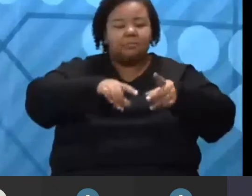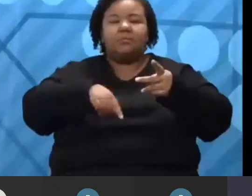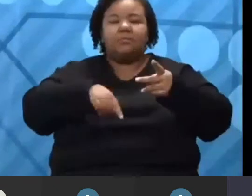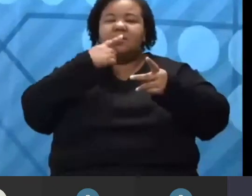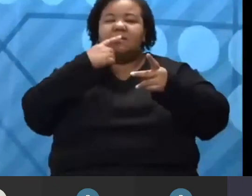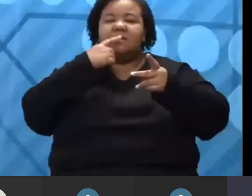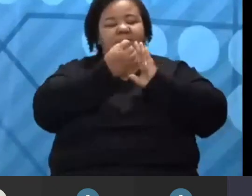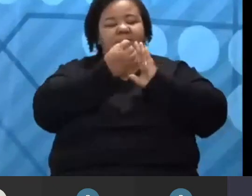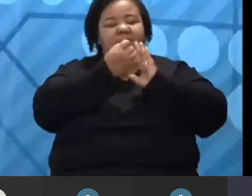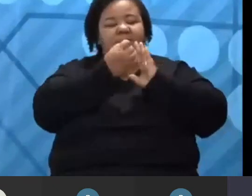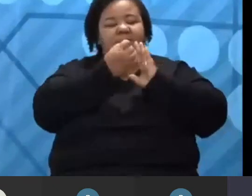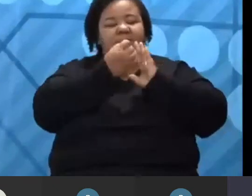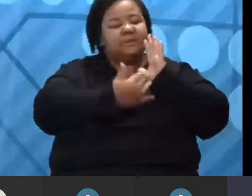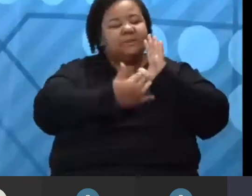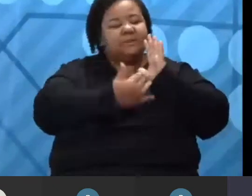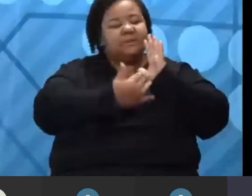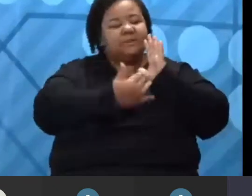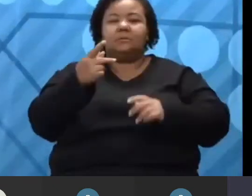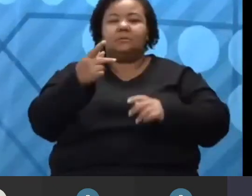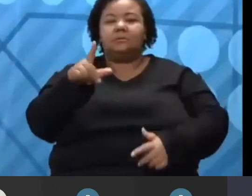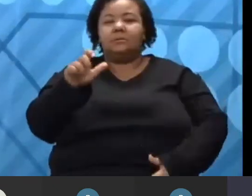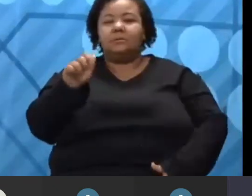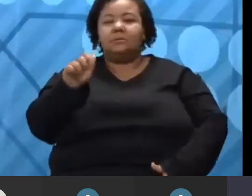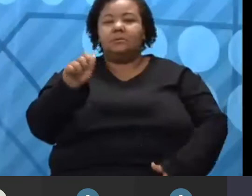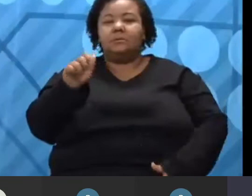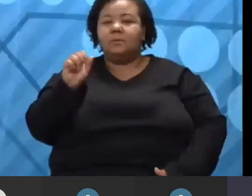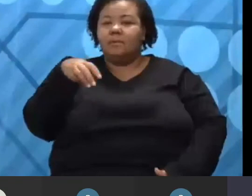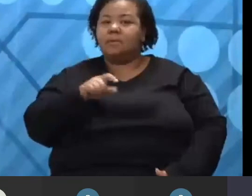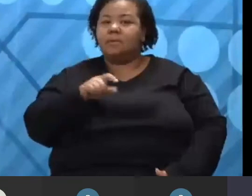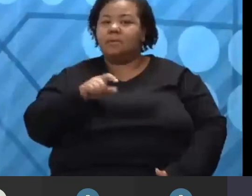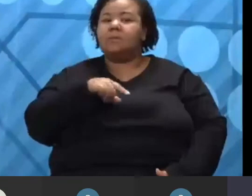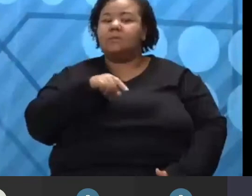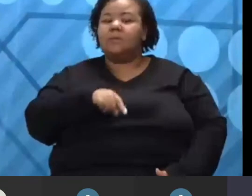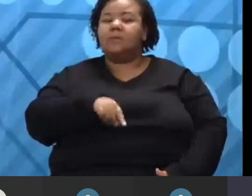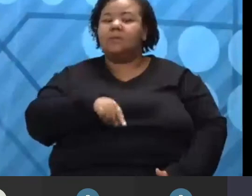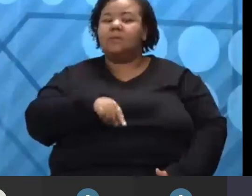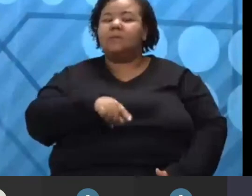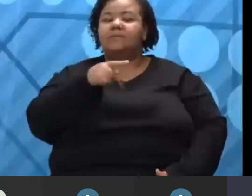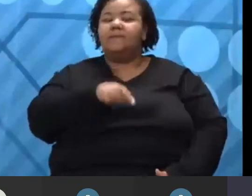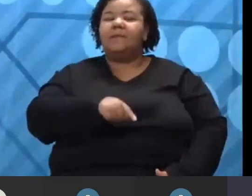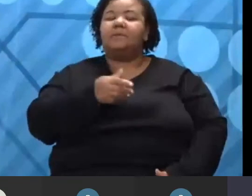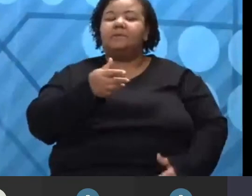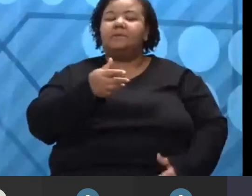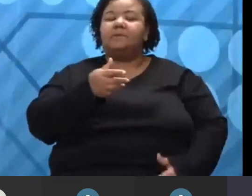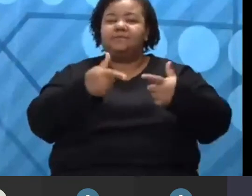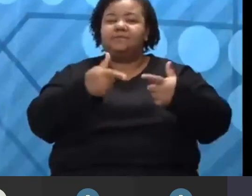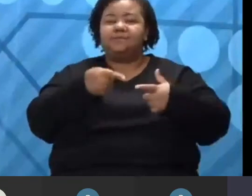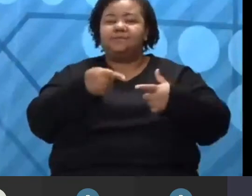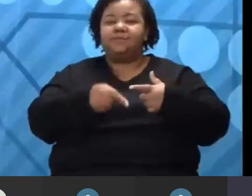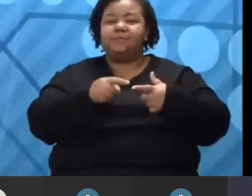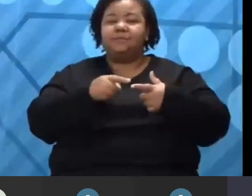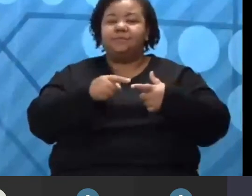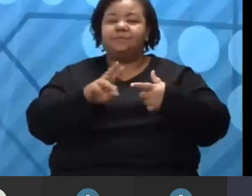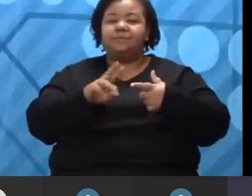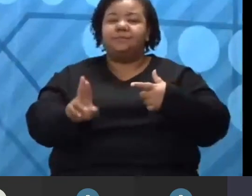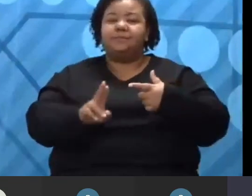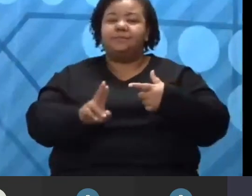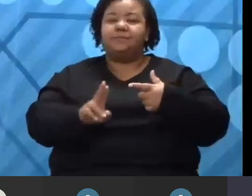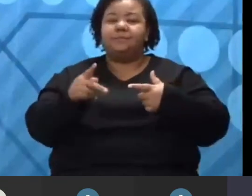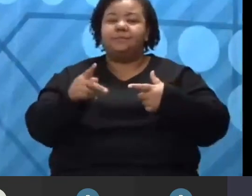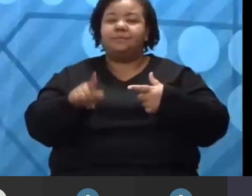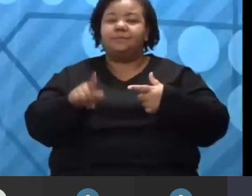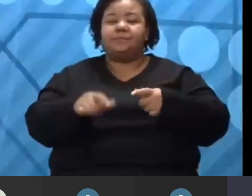quê? Porque são materiais altamente nutritivos. E, geralmente, esses meios enriquecidos são os meios que a